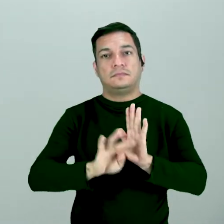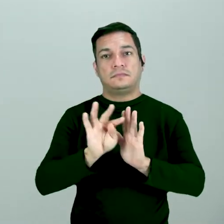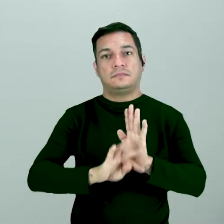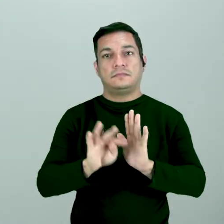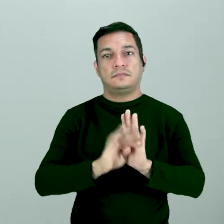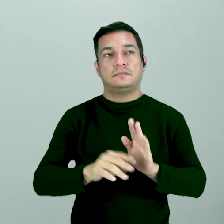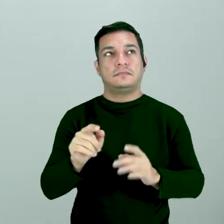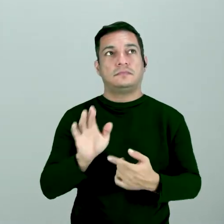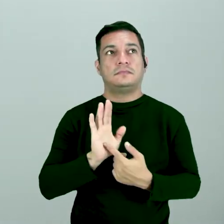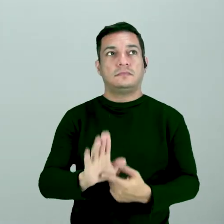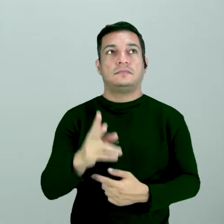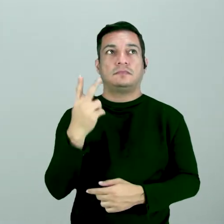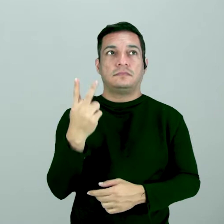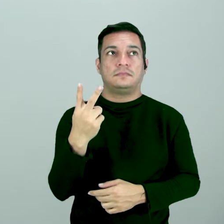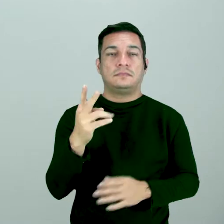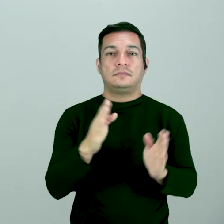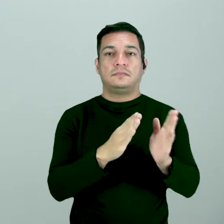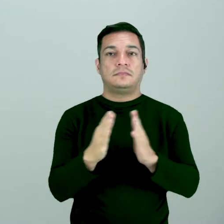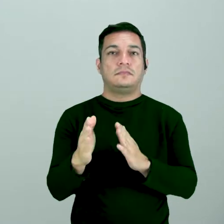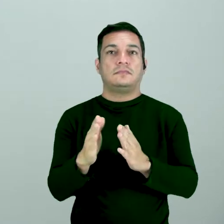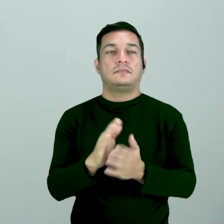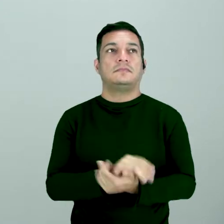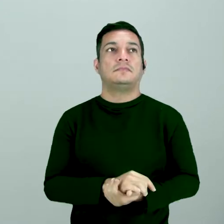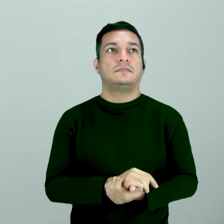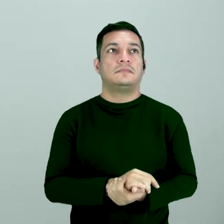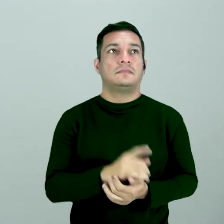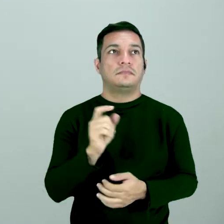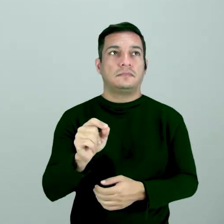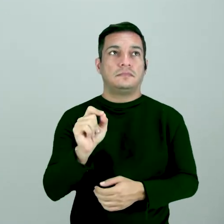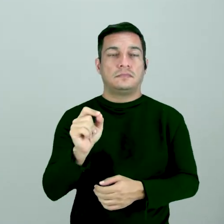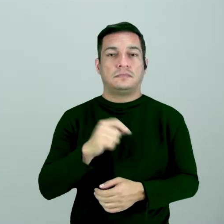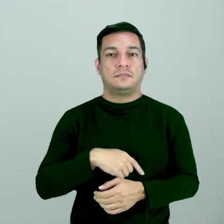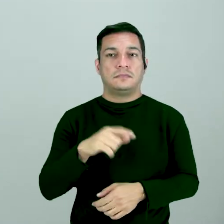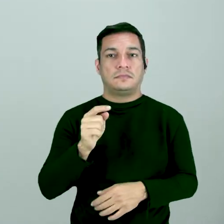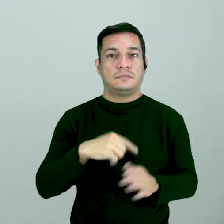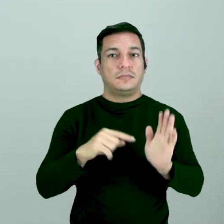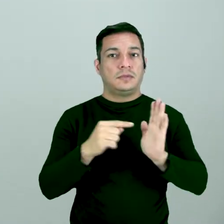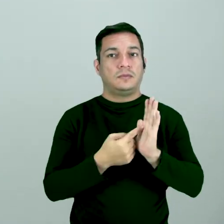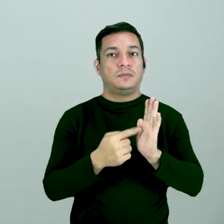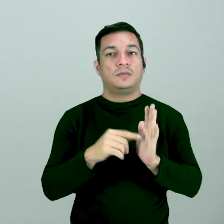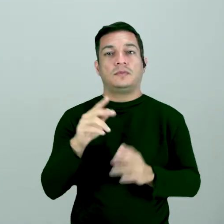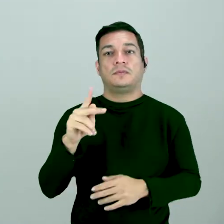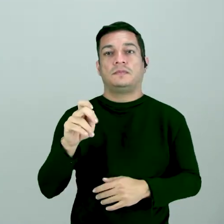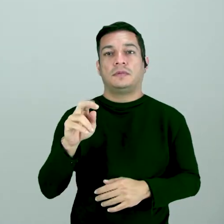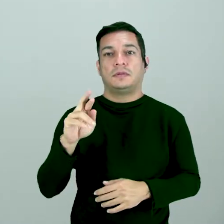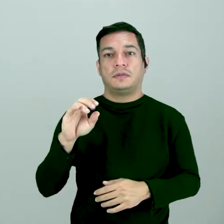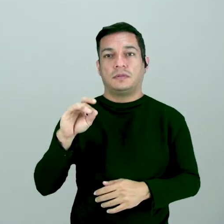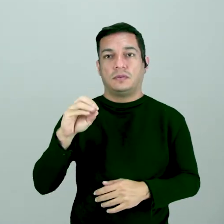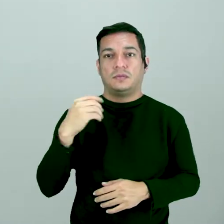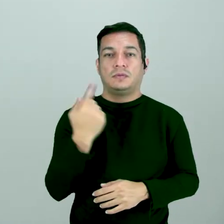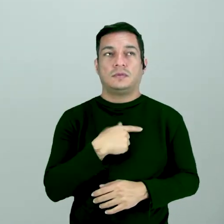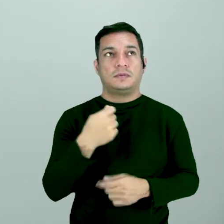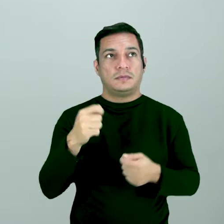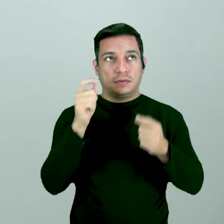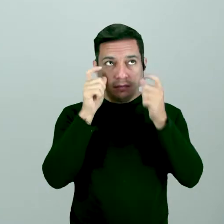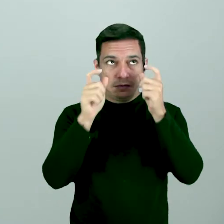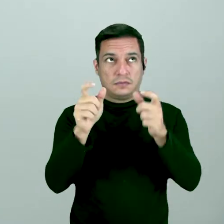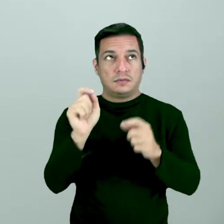ele apresenta dois períodos. O período ele é marcado pelo ponto. Então, devemos observar ali a